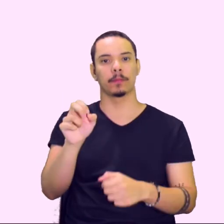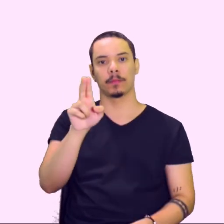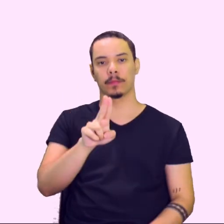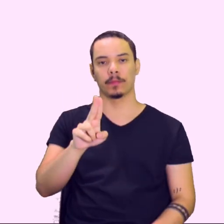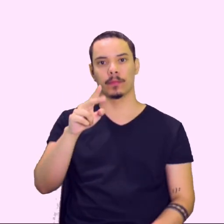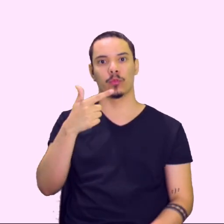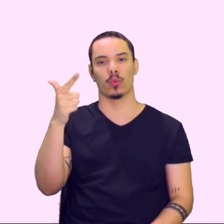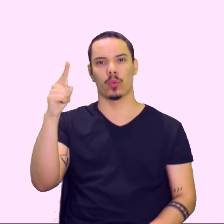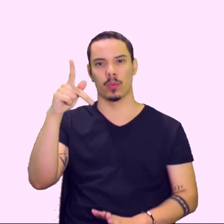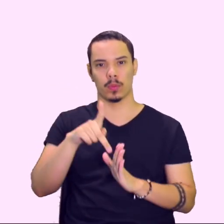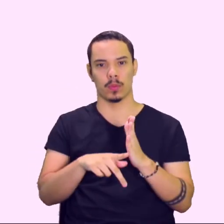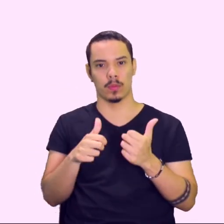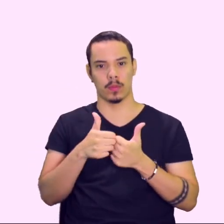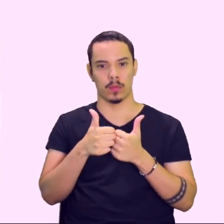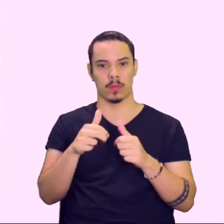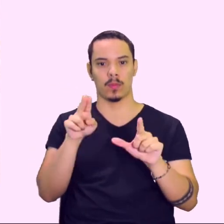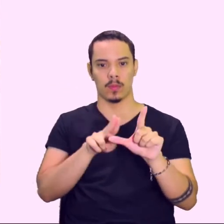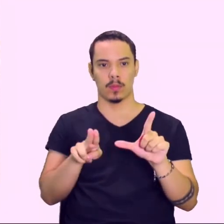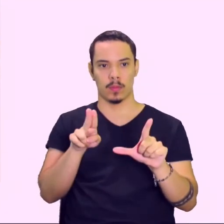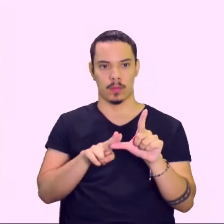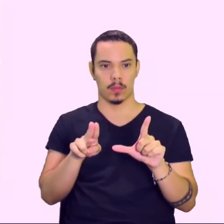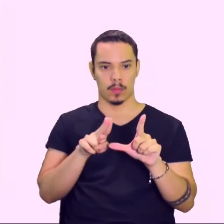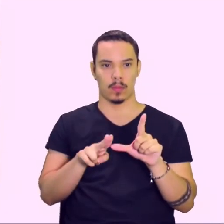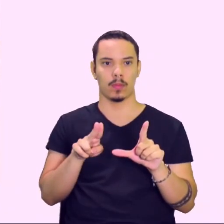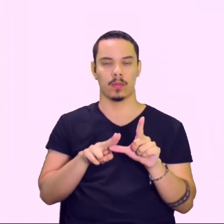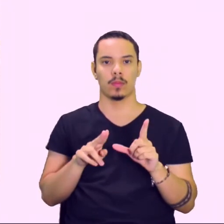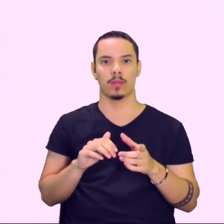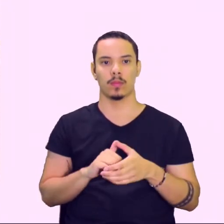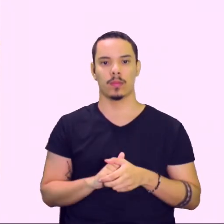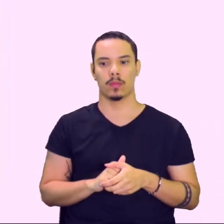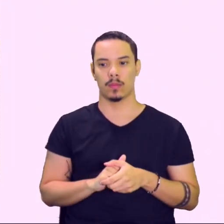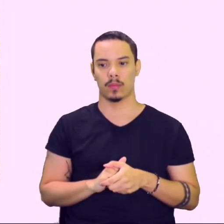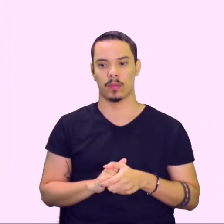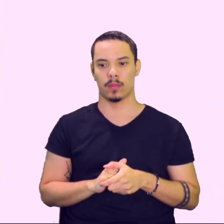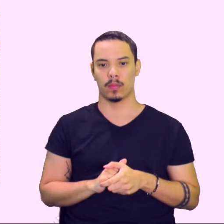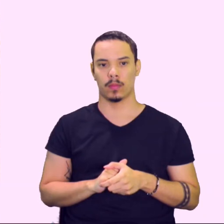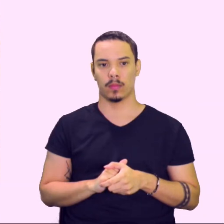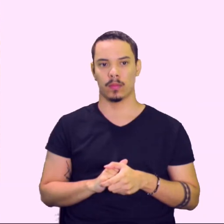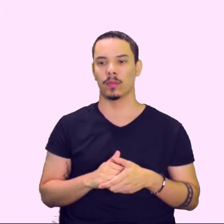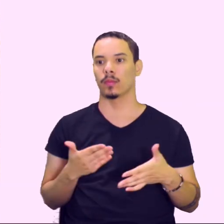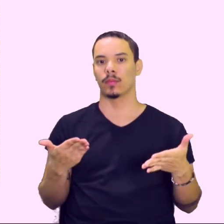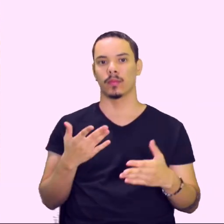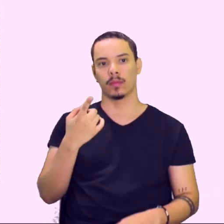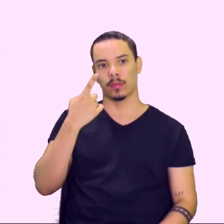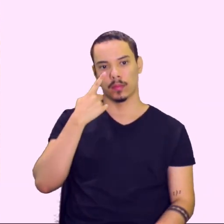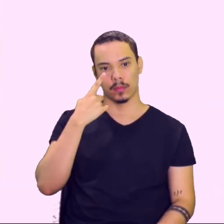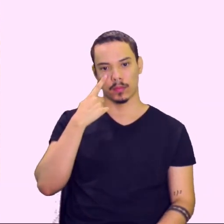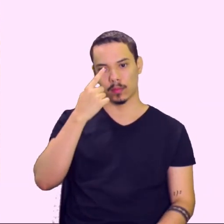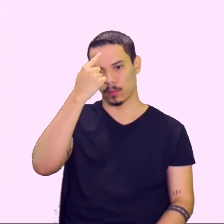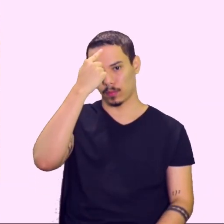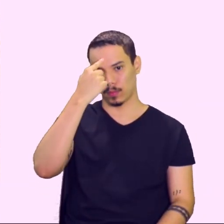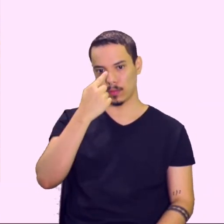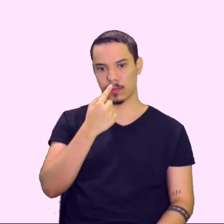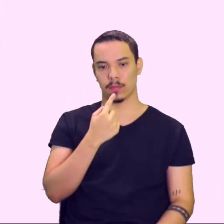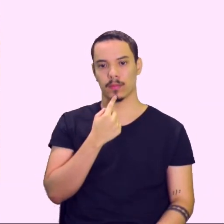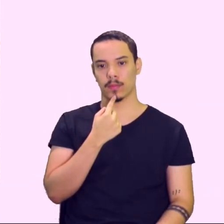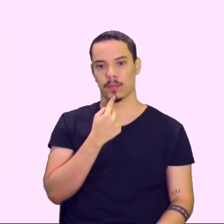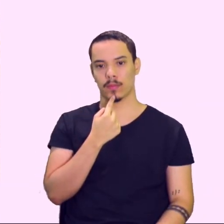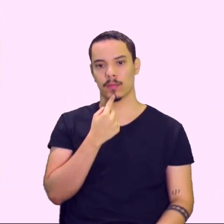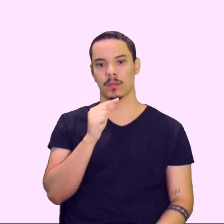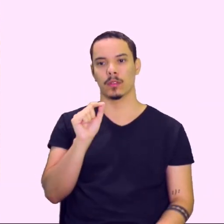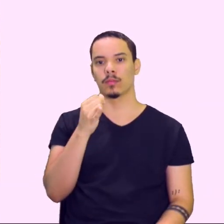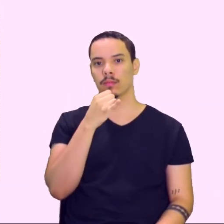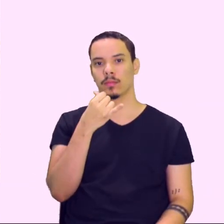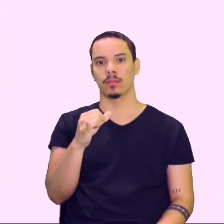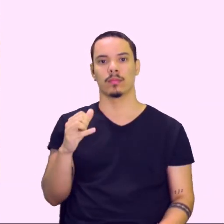projetos aí, de acordo com a legenda neste mapa. Pronto. Aí a gente vê já a imagem, né, da usina do Madeira,